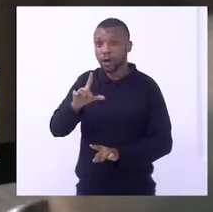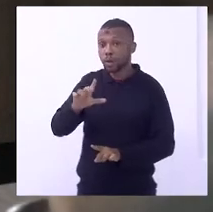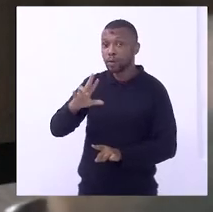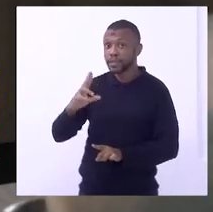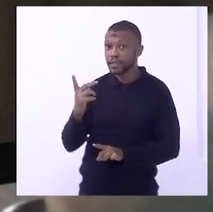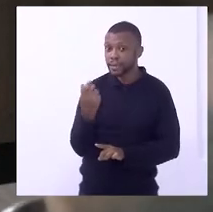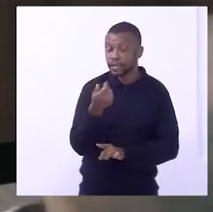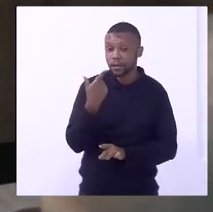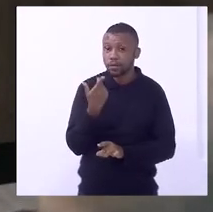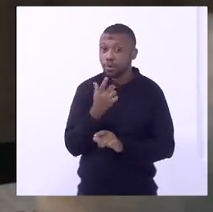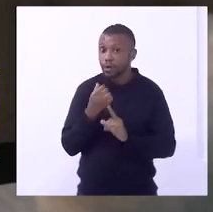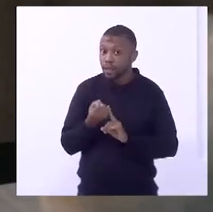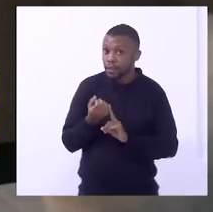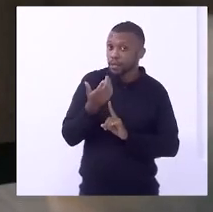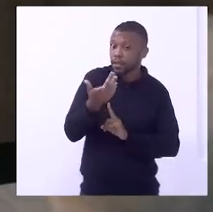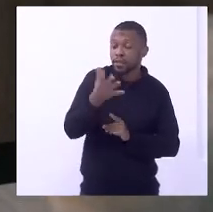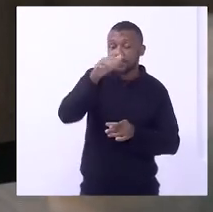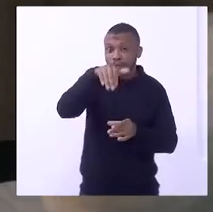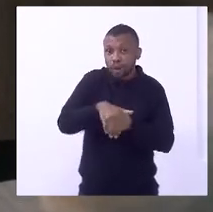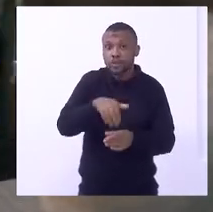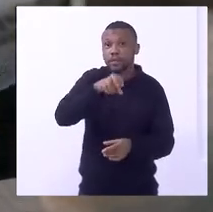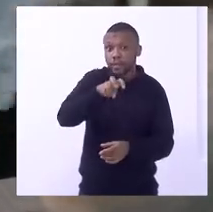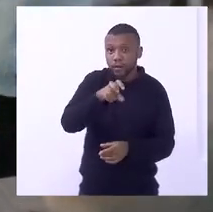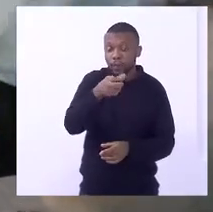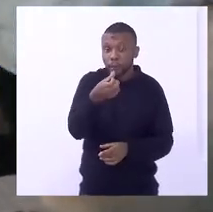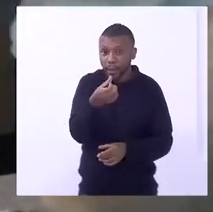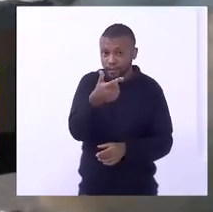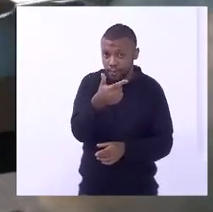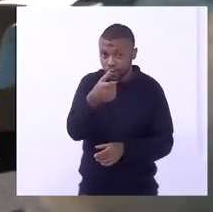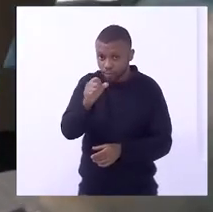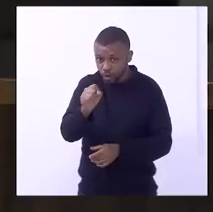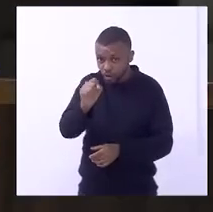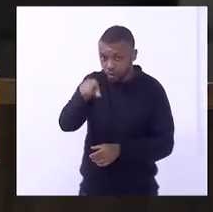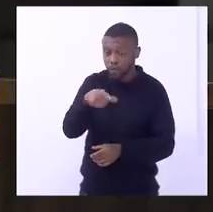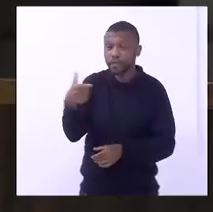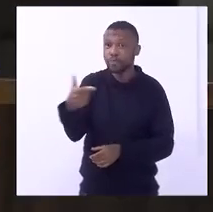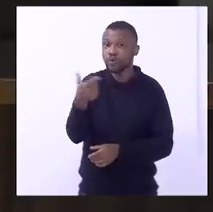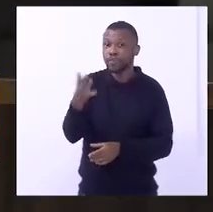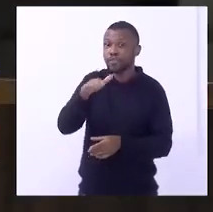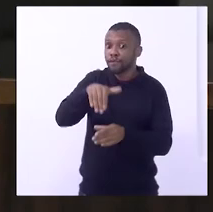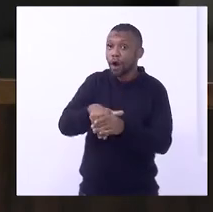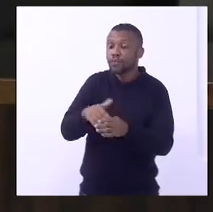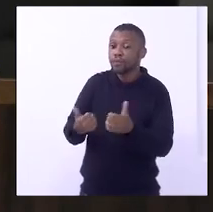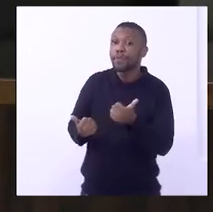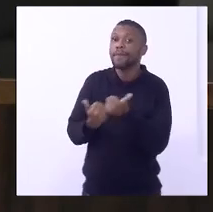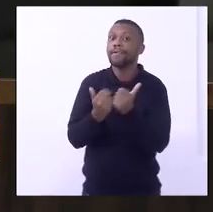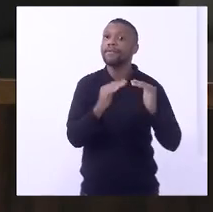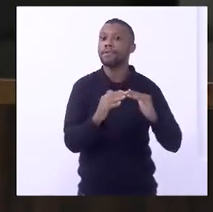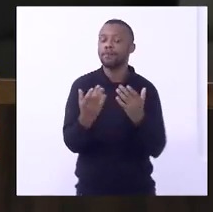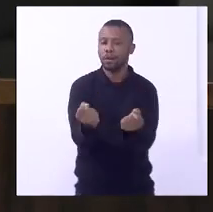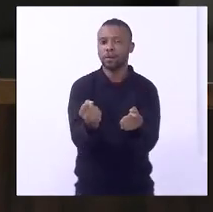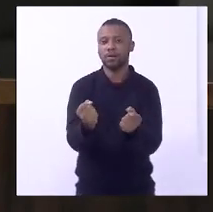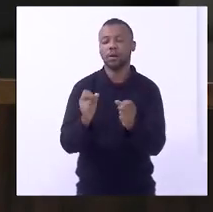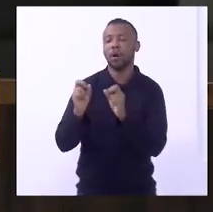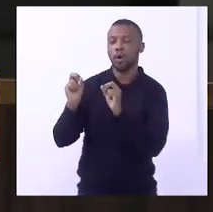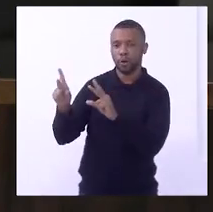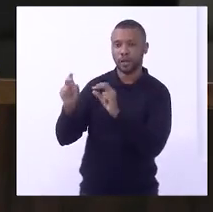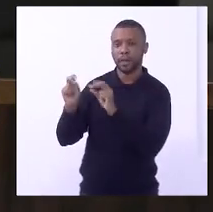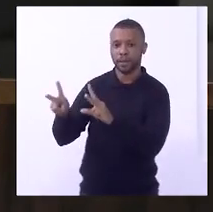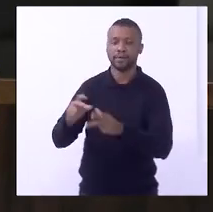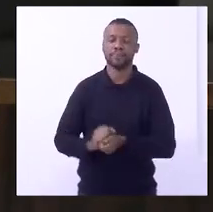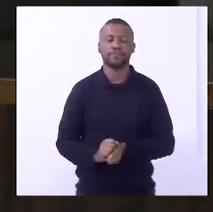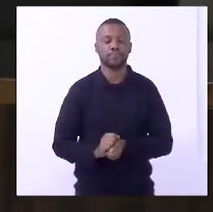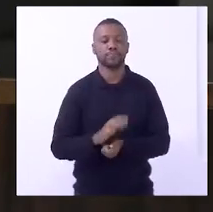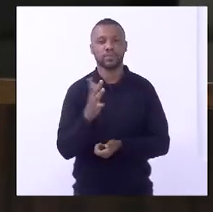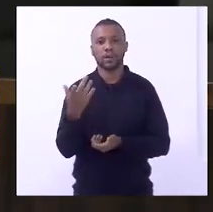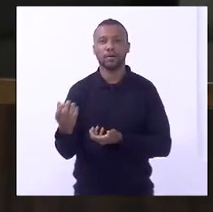ao 5658 de 22, nós votamos favorável. Tá ok. Estou sendo informado aqui que a